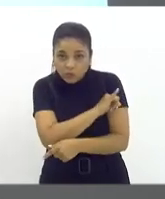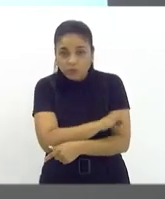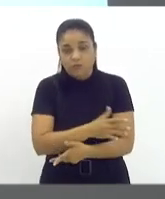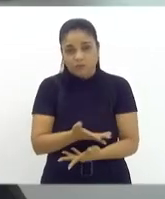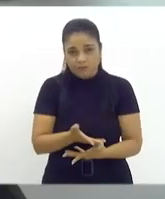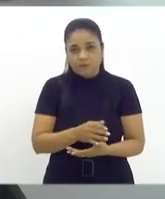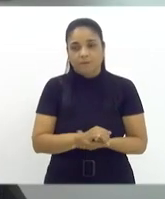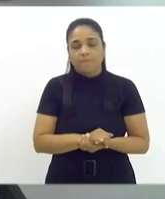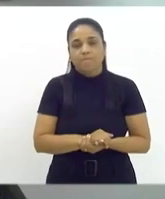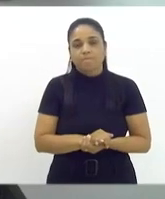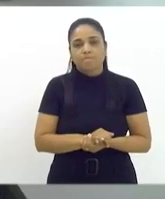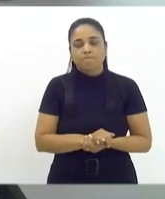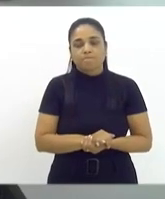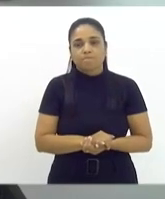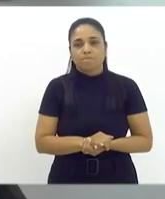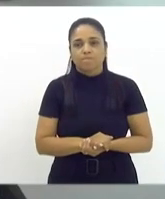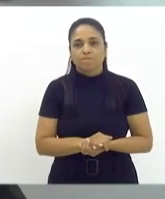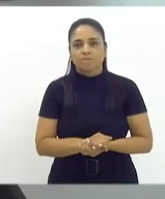Janeiro